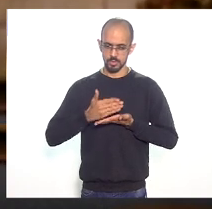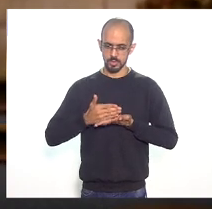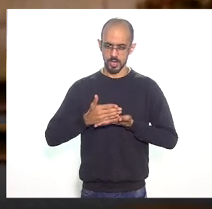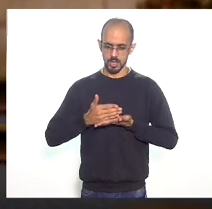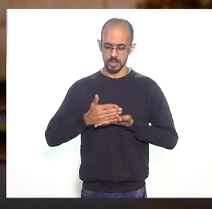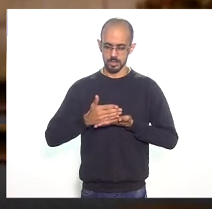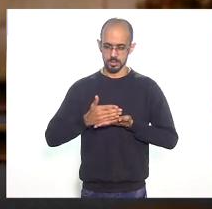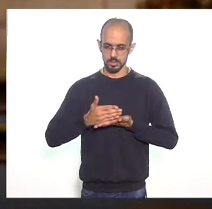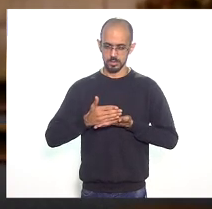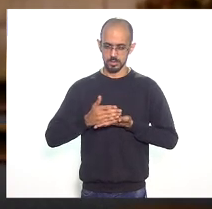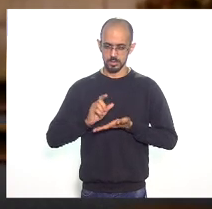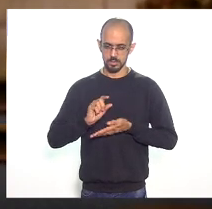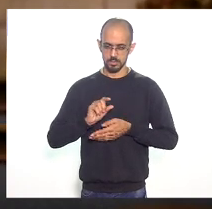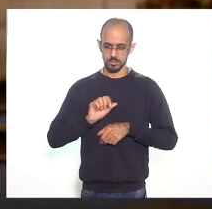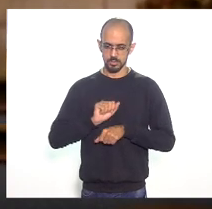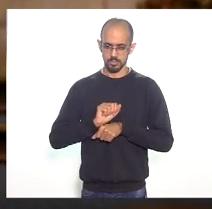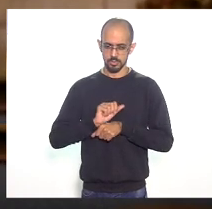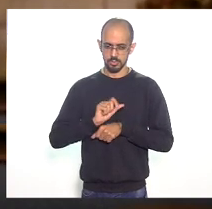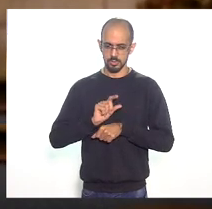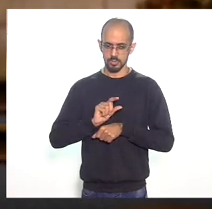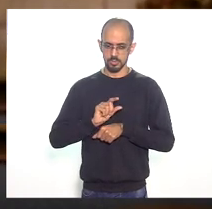trabalhos? Pois não.